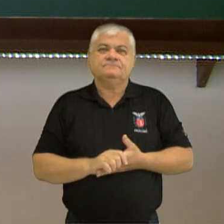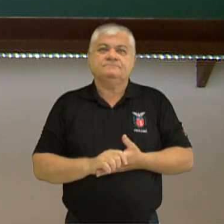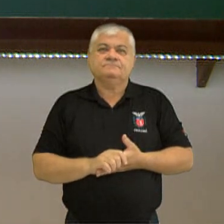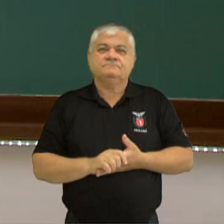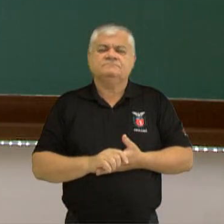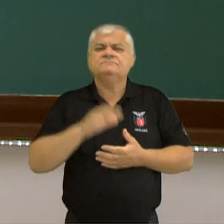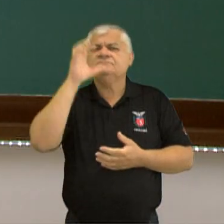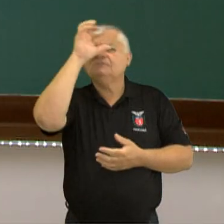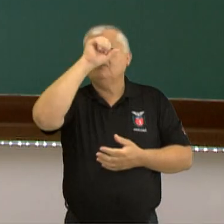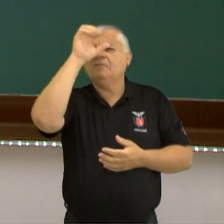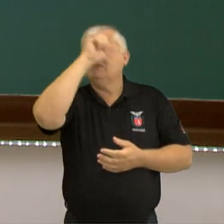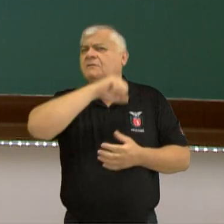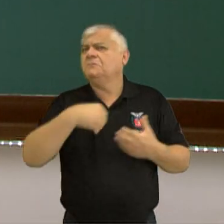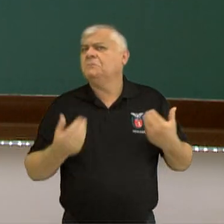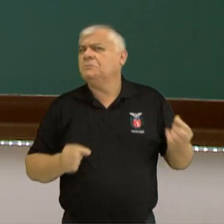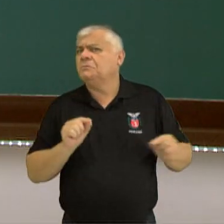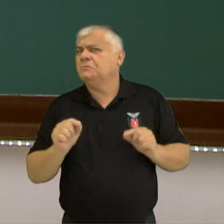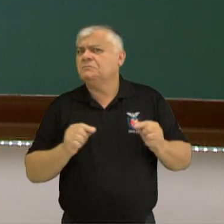O que aprendemos?